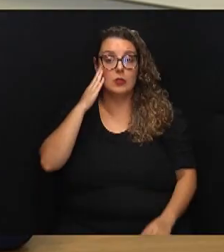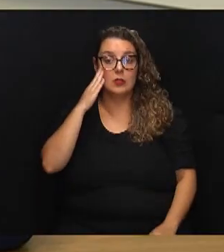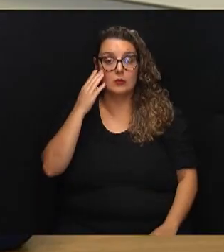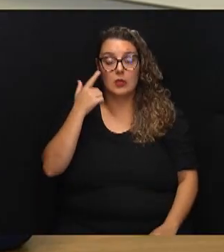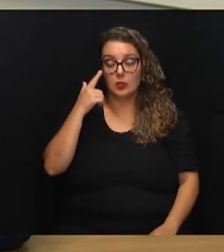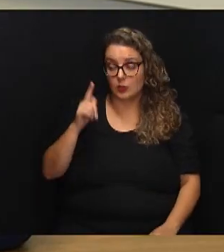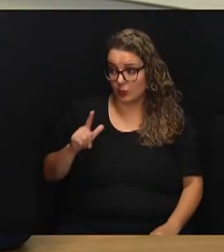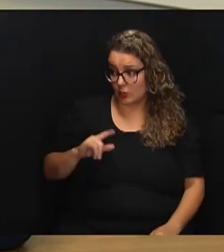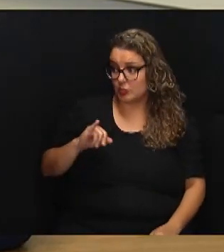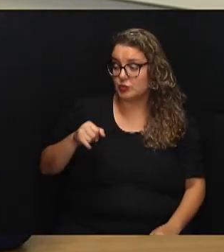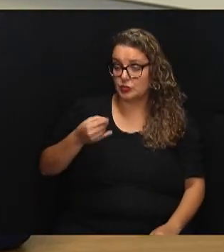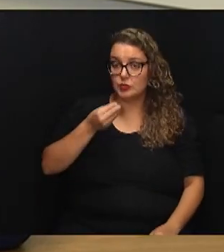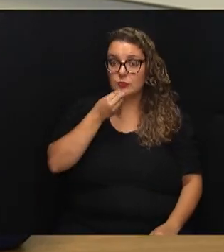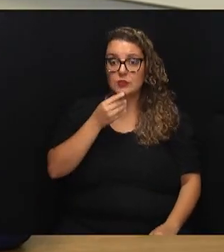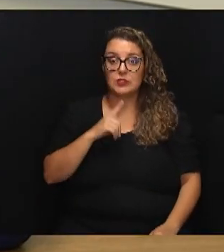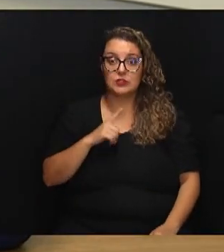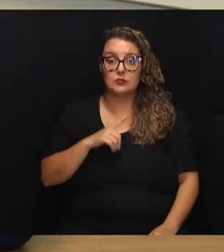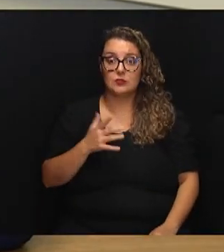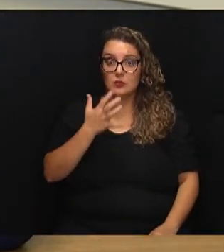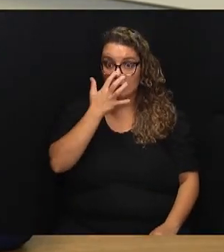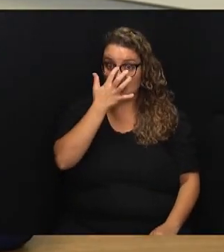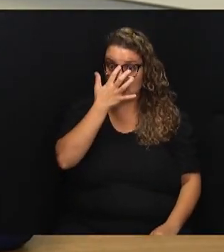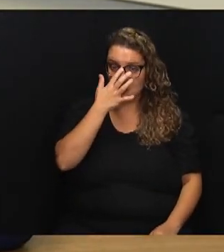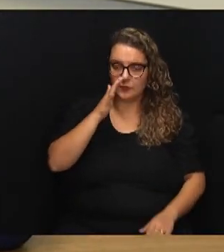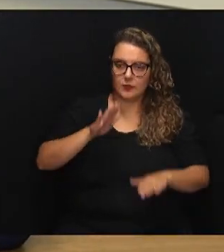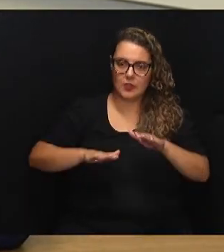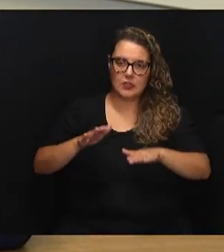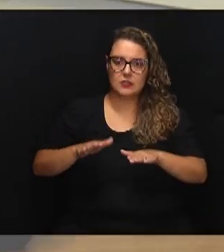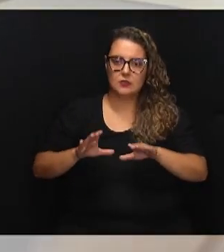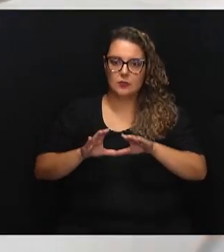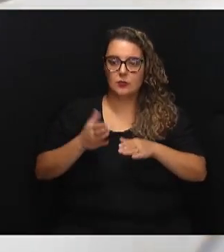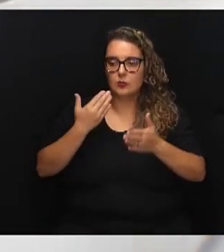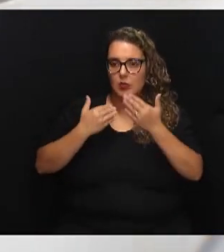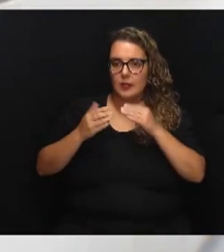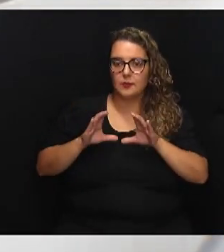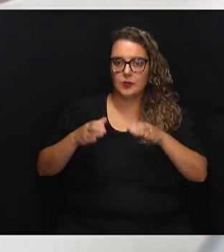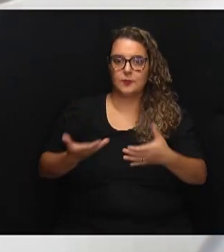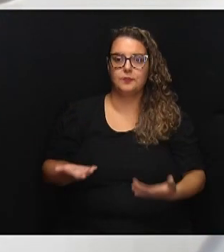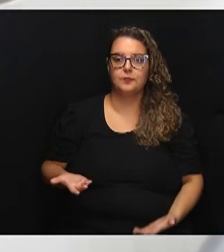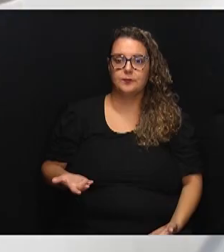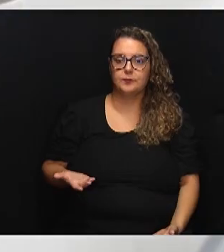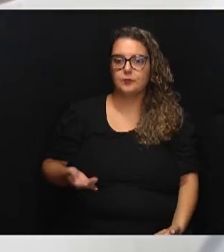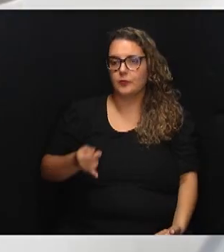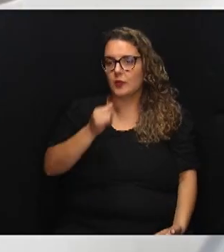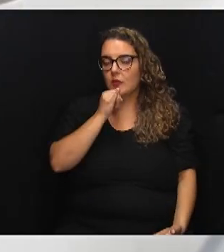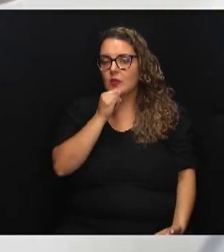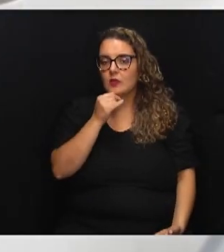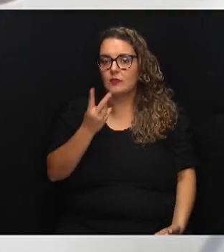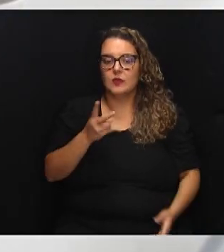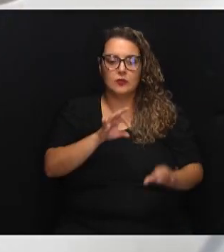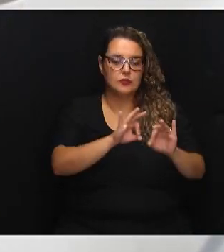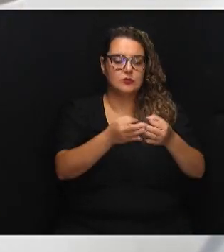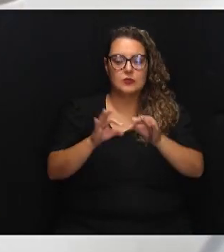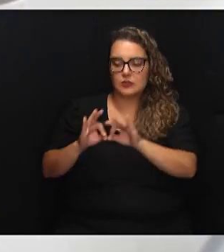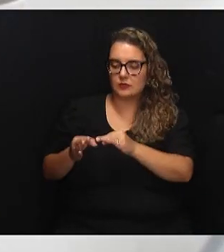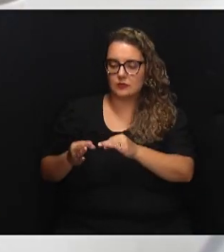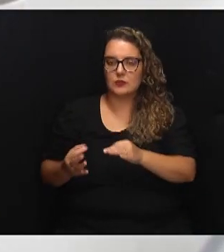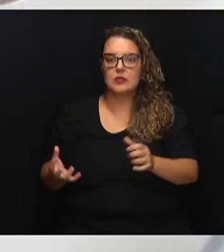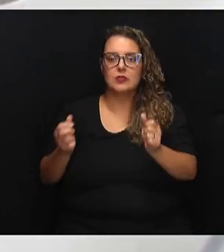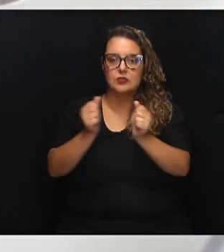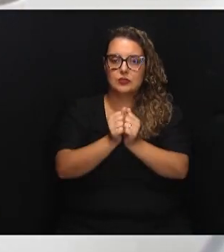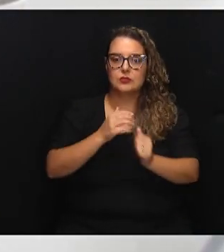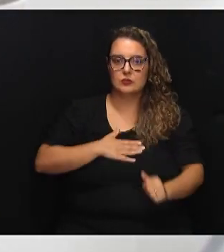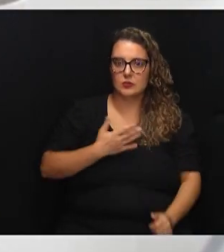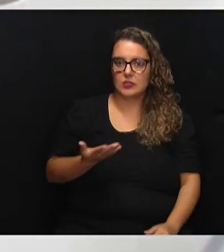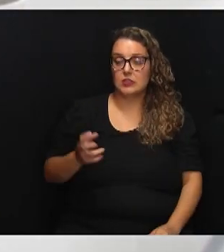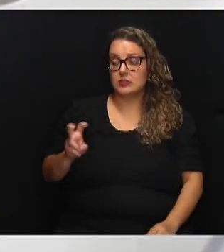tiver a oportunidade de fazer muitas vezes um almoço colaborativo. Então, pô, vamos supor que vão 2 famílias se reunir, 5 pessoas de cada